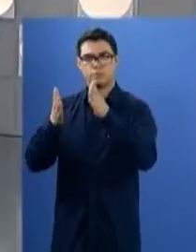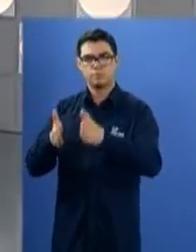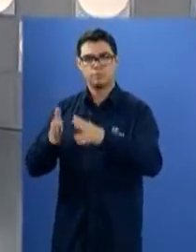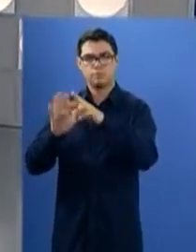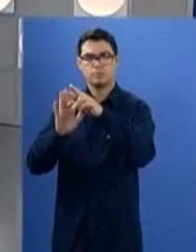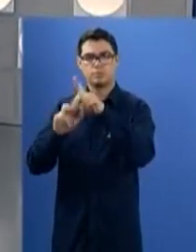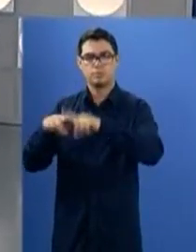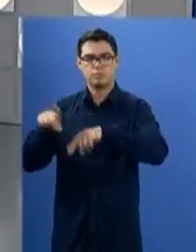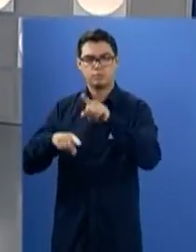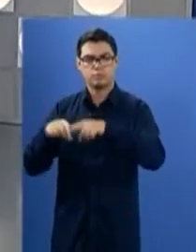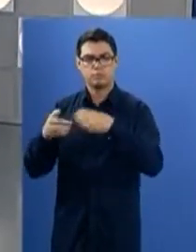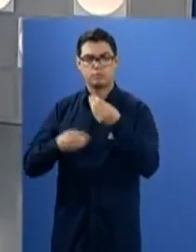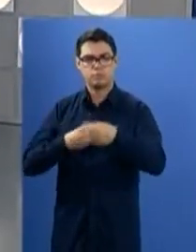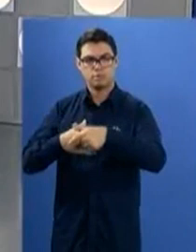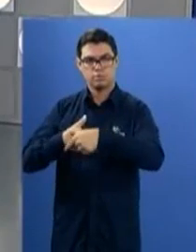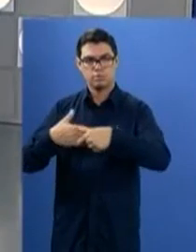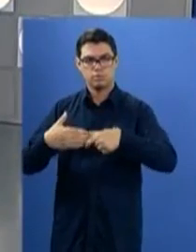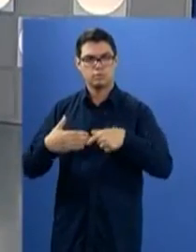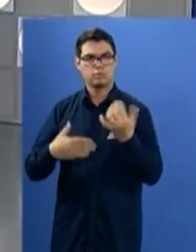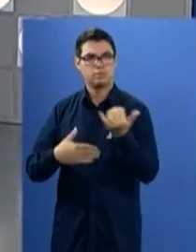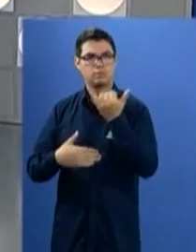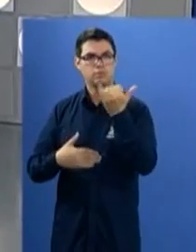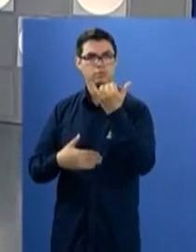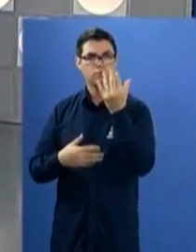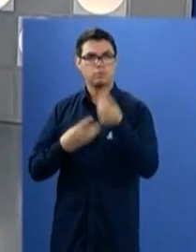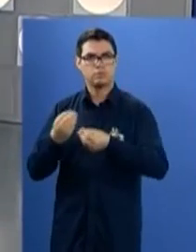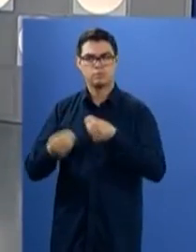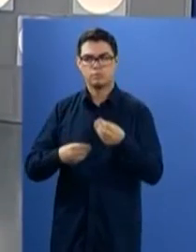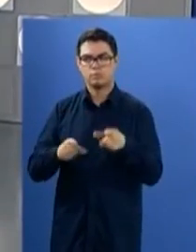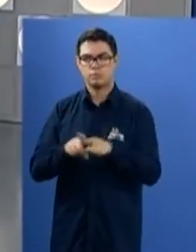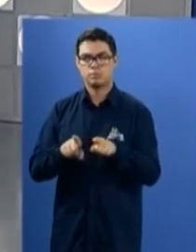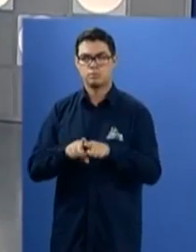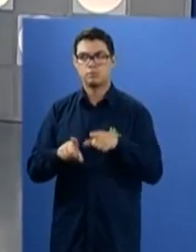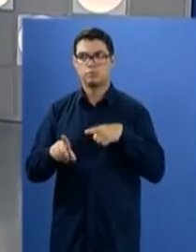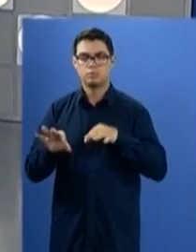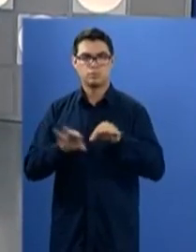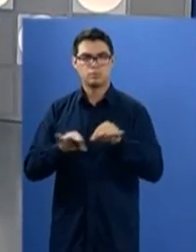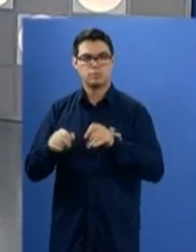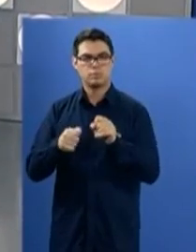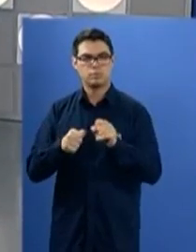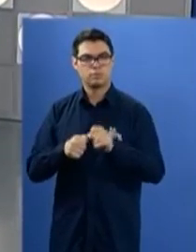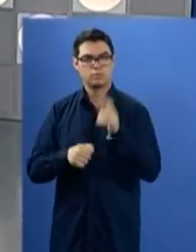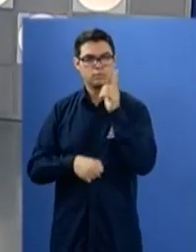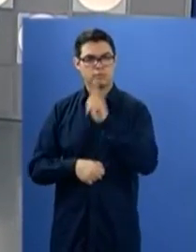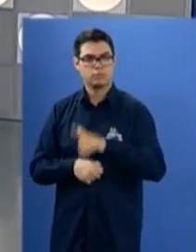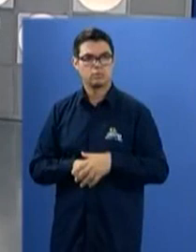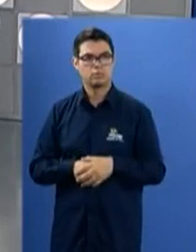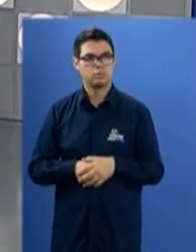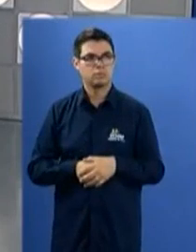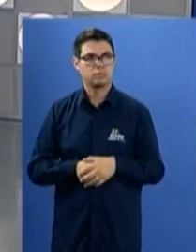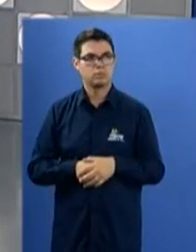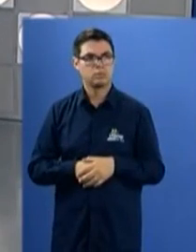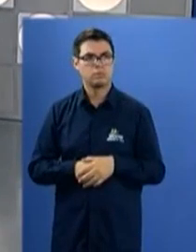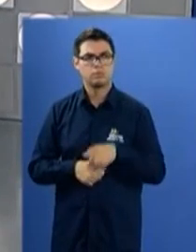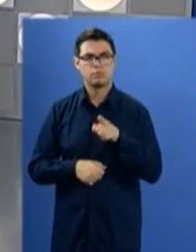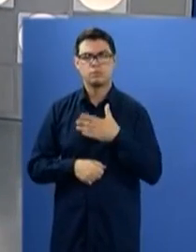muito utilizada pelo Petrone Martins em seu livro Administração da Produção. Calma, aluno,